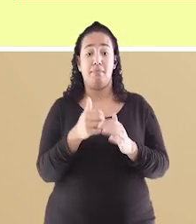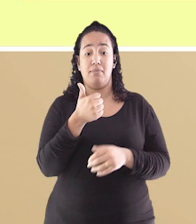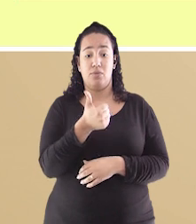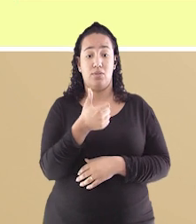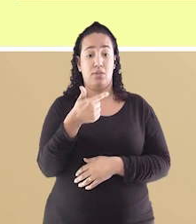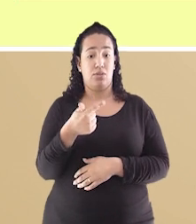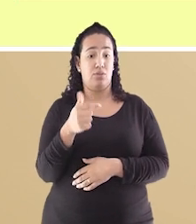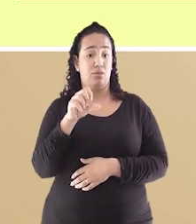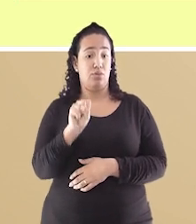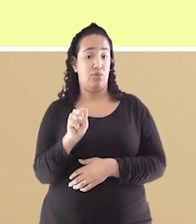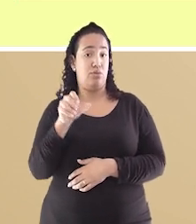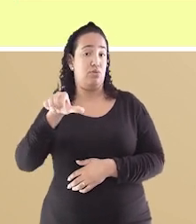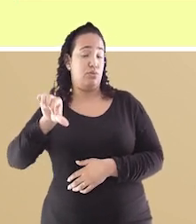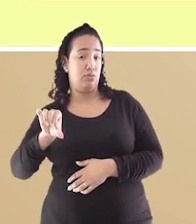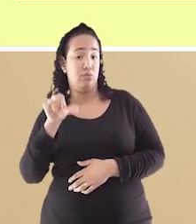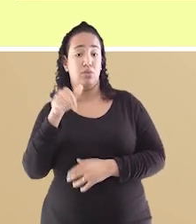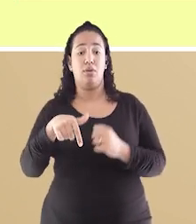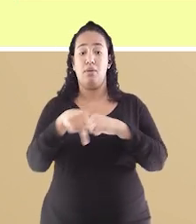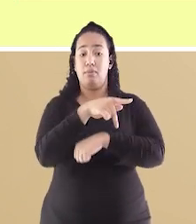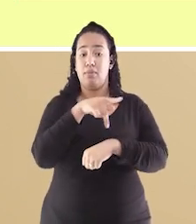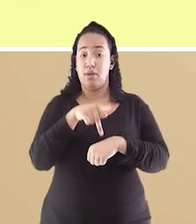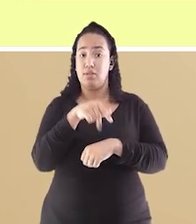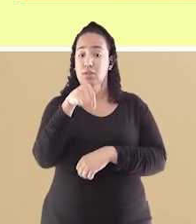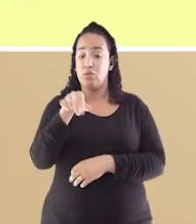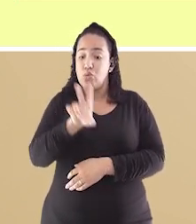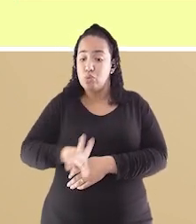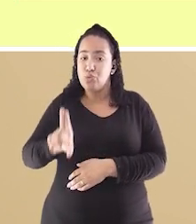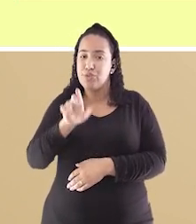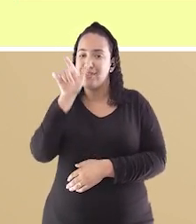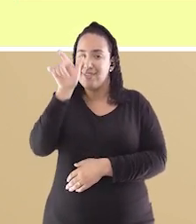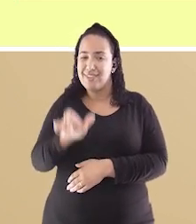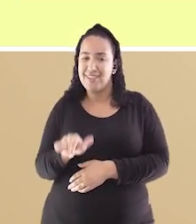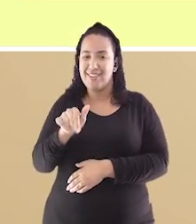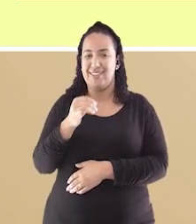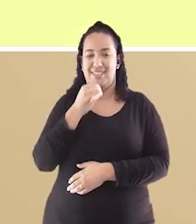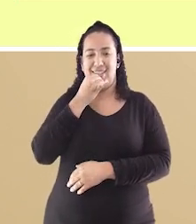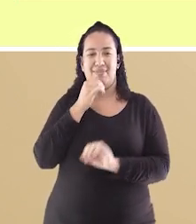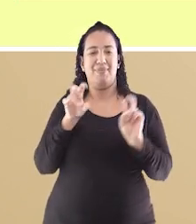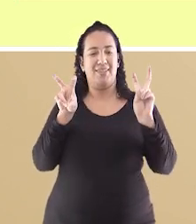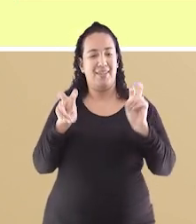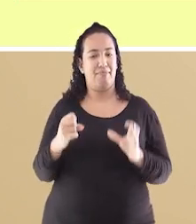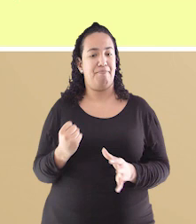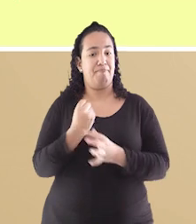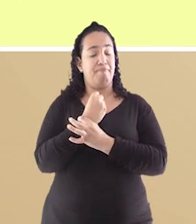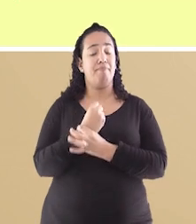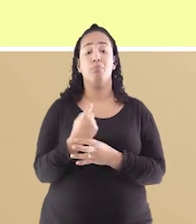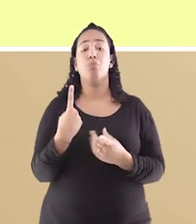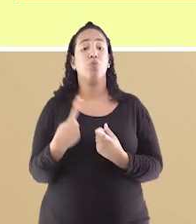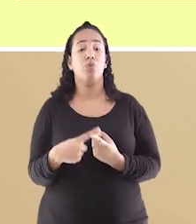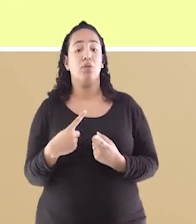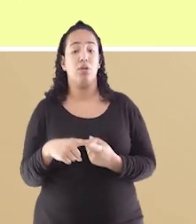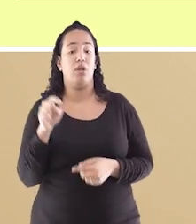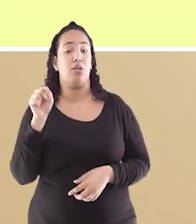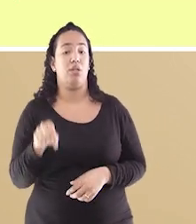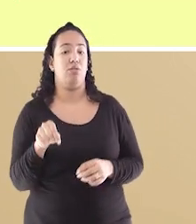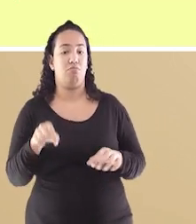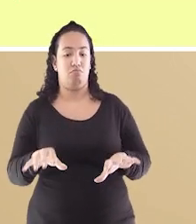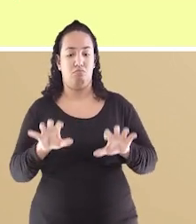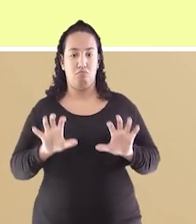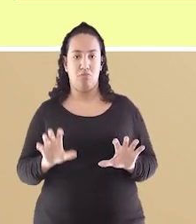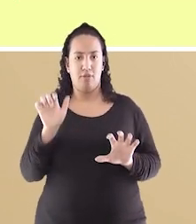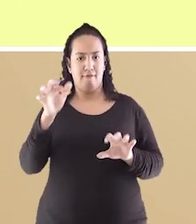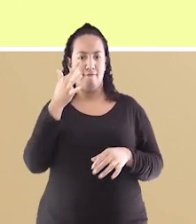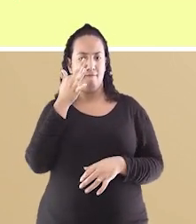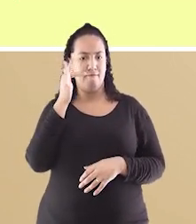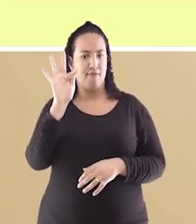1789, e o país é sempre utilizado como exemplo quando se fala de absolutismo. Isso porque o poder da monarquia